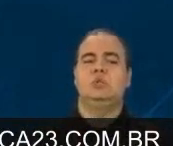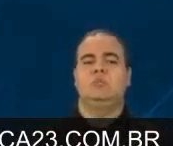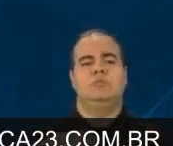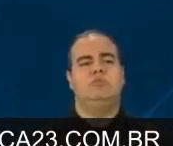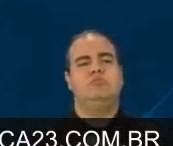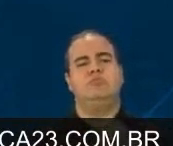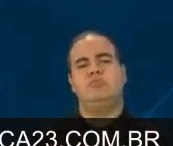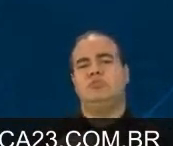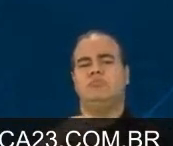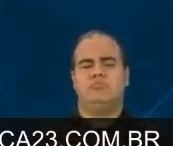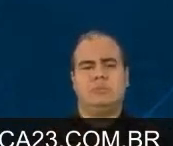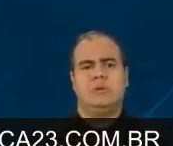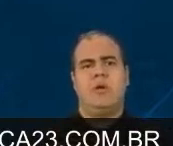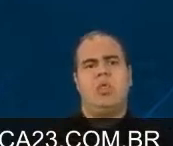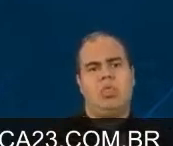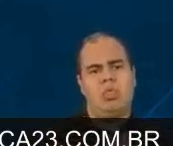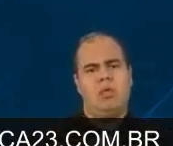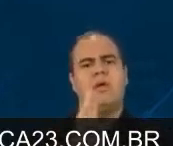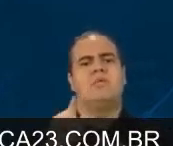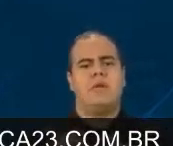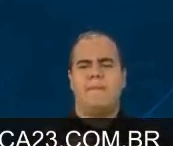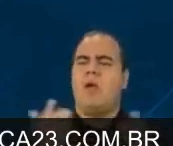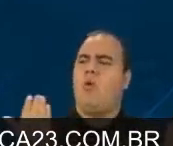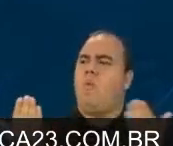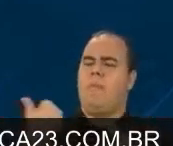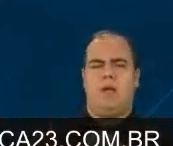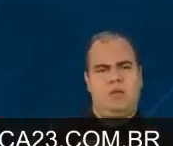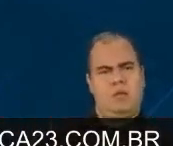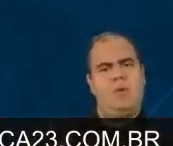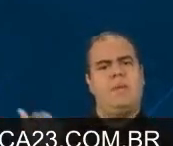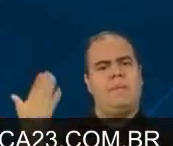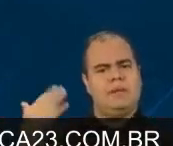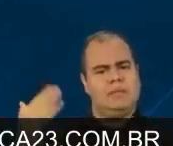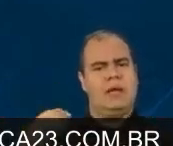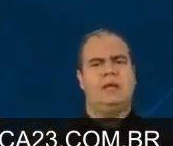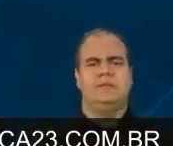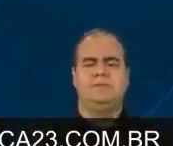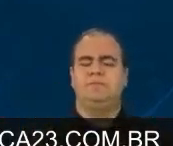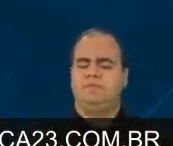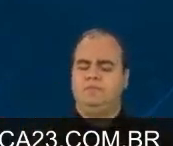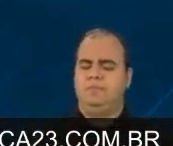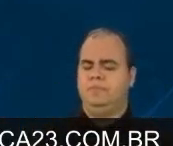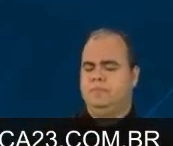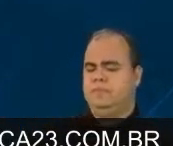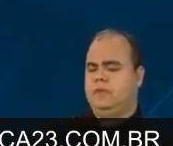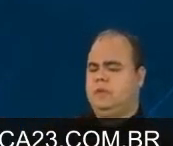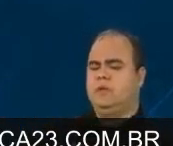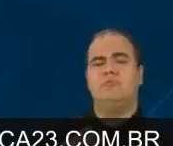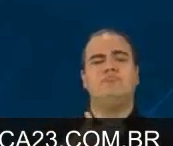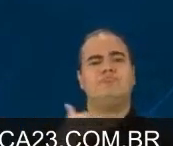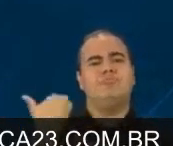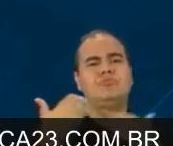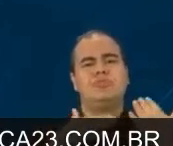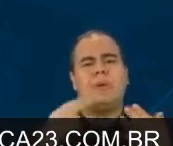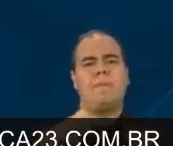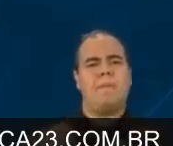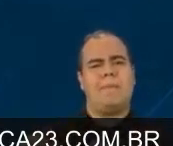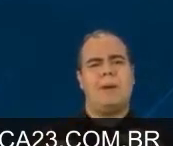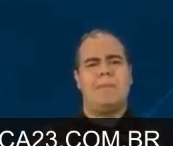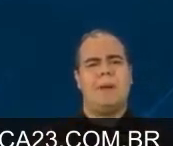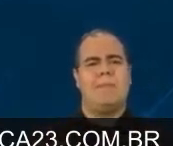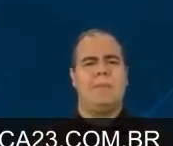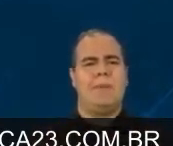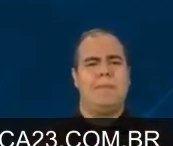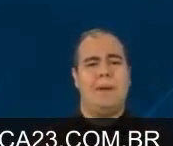no trânsito também cresceu em relação ao ano passado. Foram 373 vítimas,